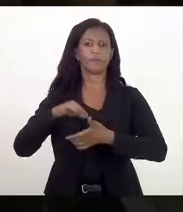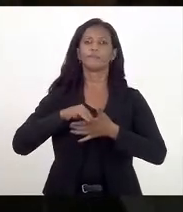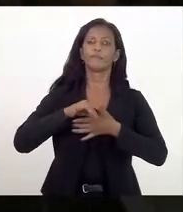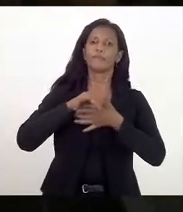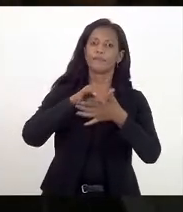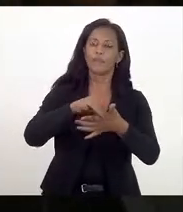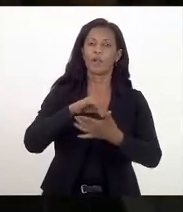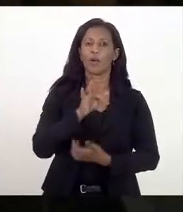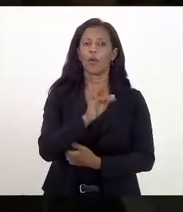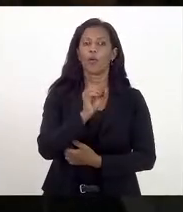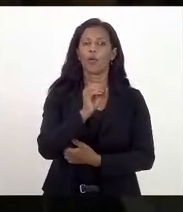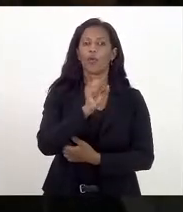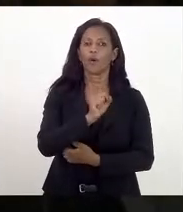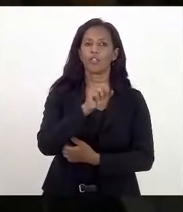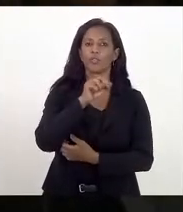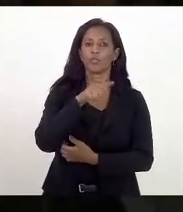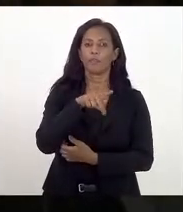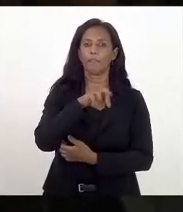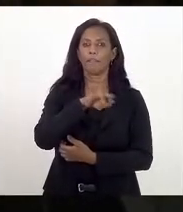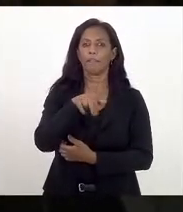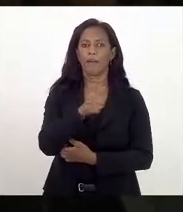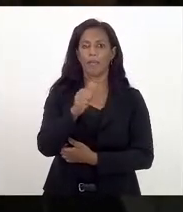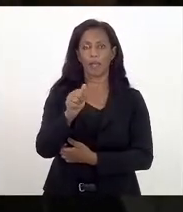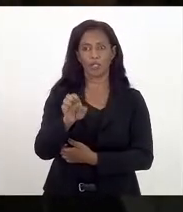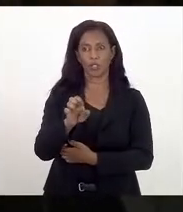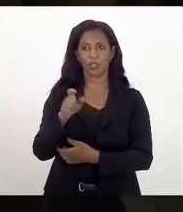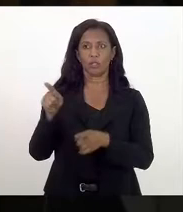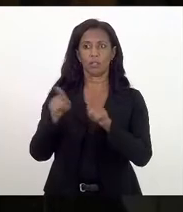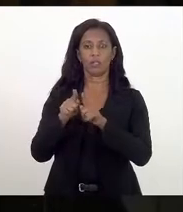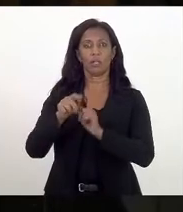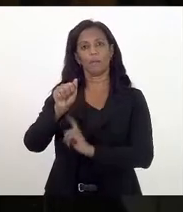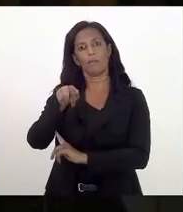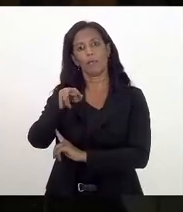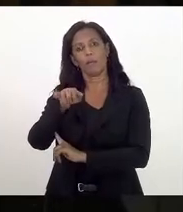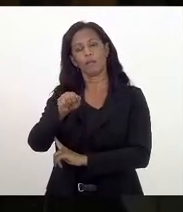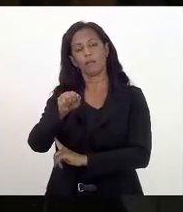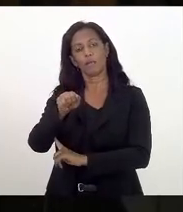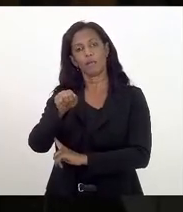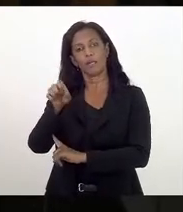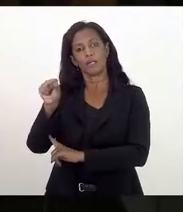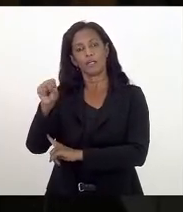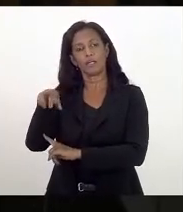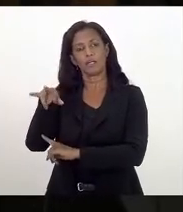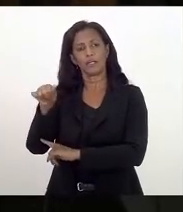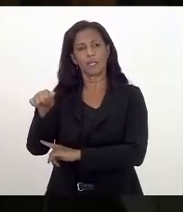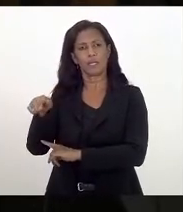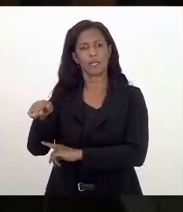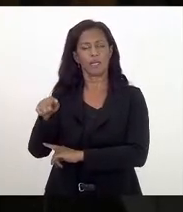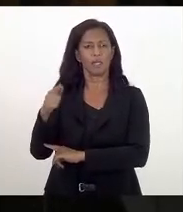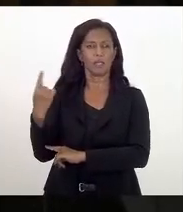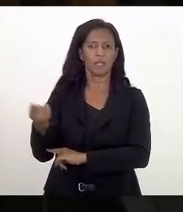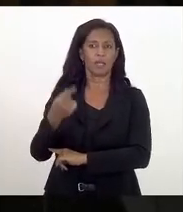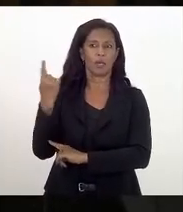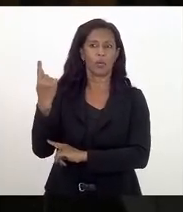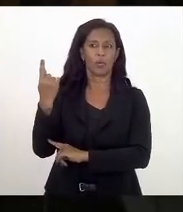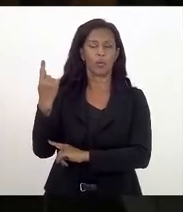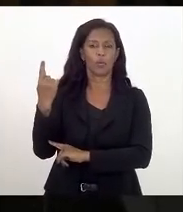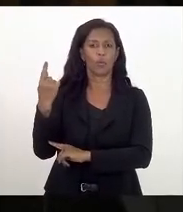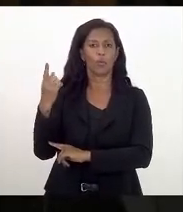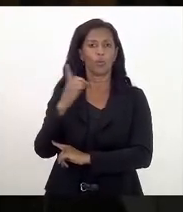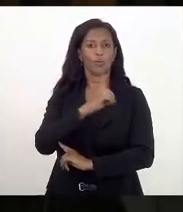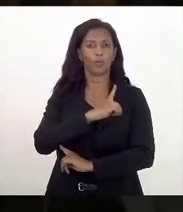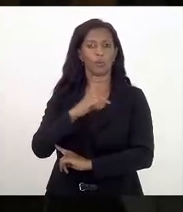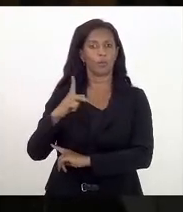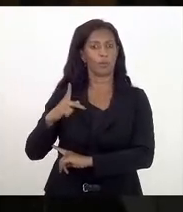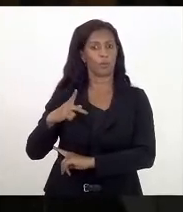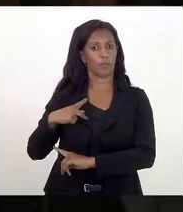do FOSPERG. quero saudar também Andréa Sena, representando aqui a entidade que congrega defensores e defensoras públicas do Estado do